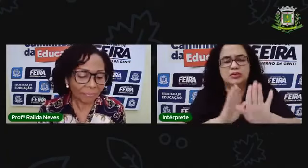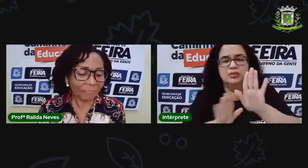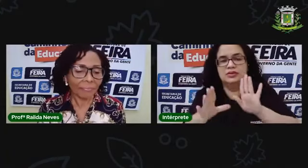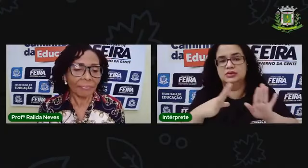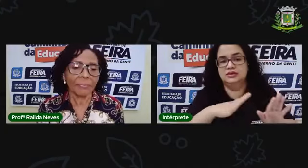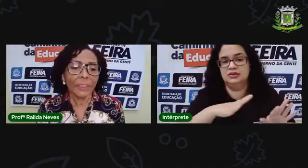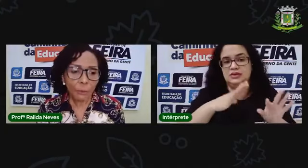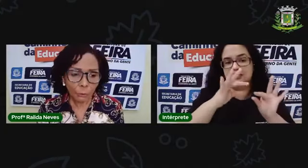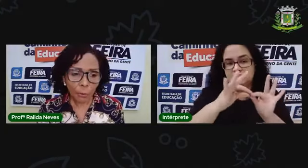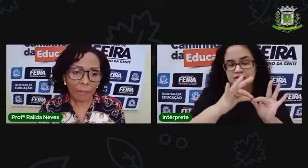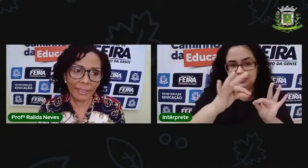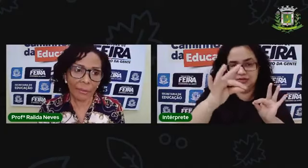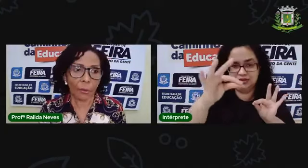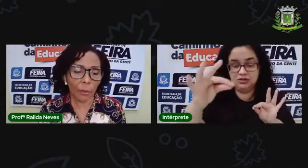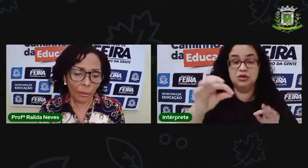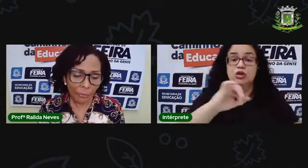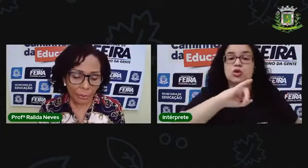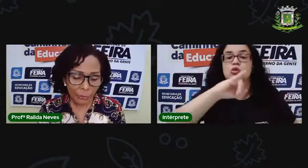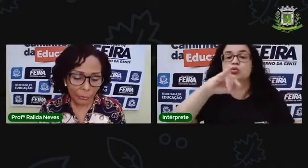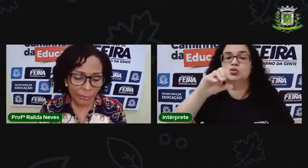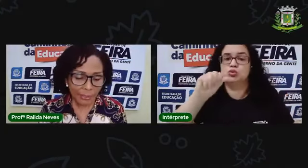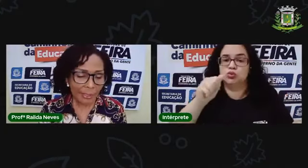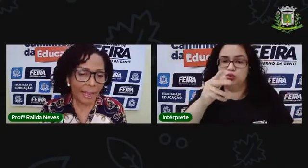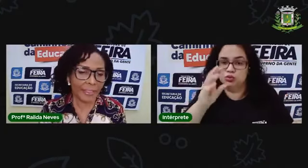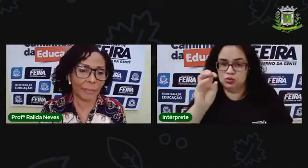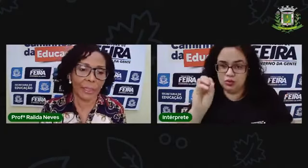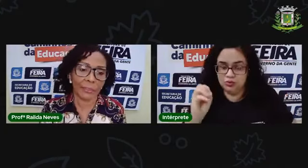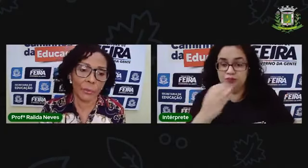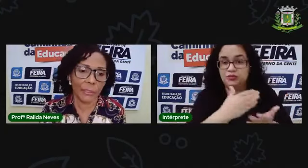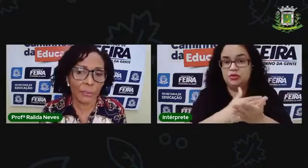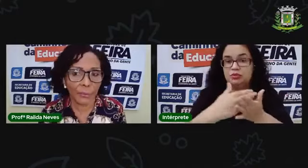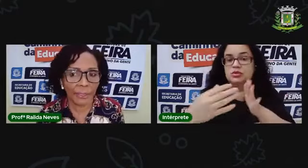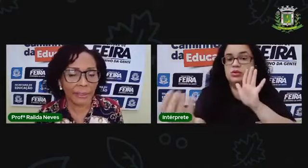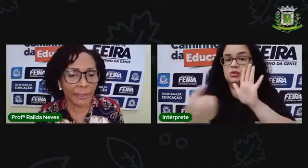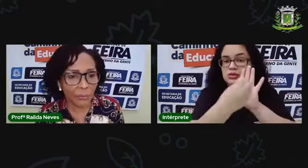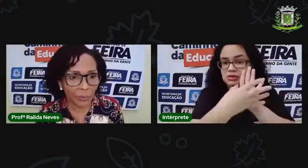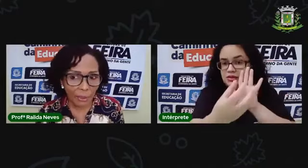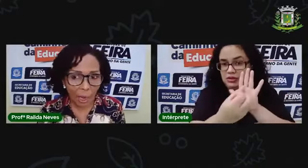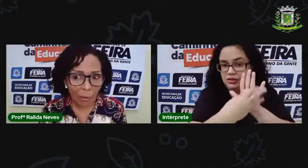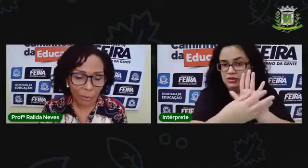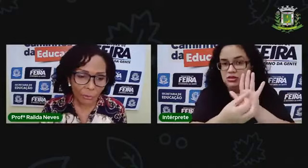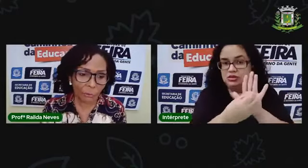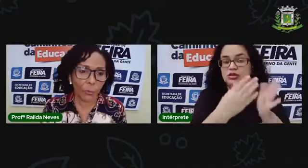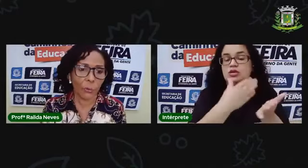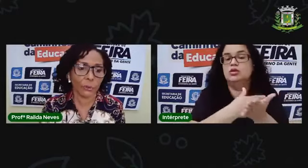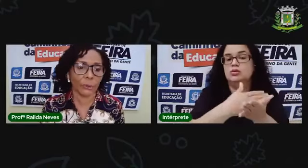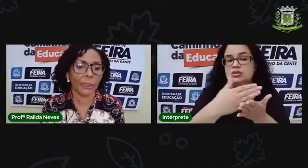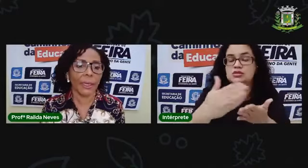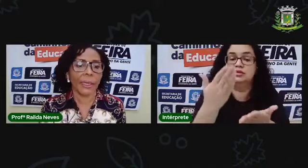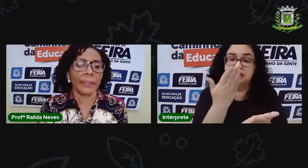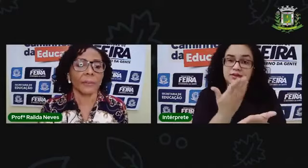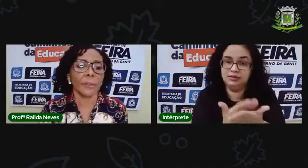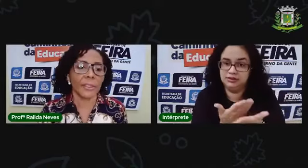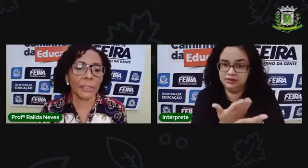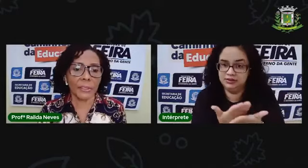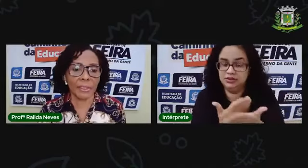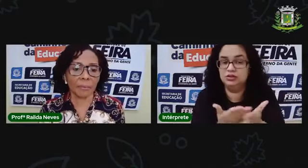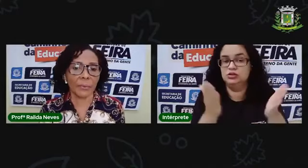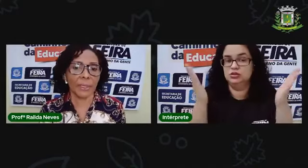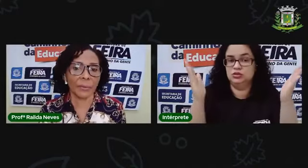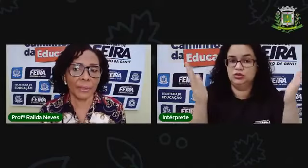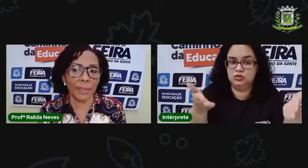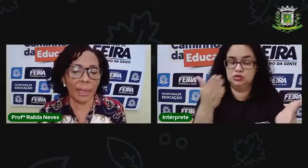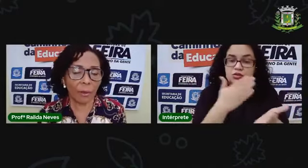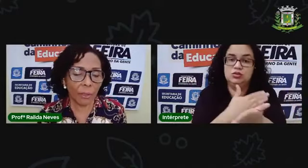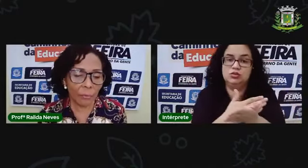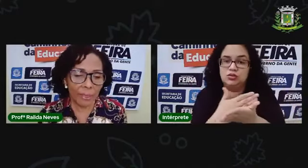Né? João, você coloca aí os slides para as nossas orientações da aula de hoje. Então, nós